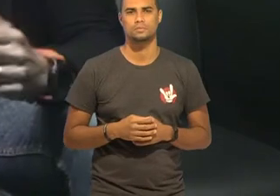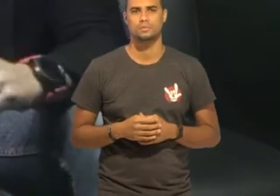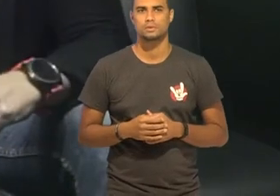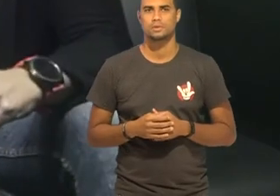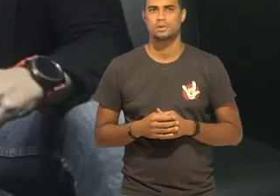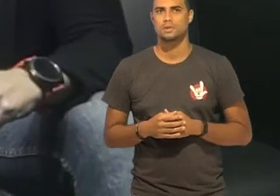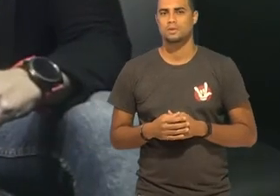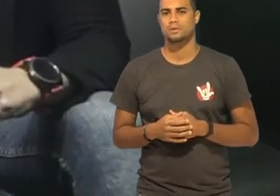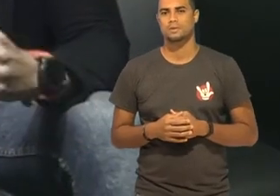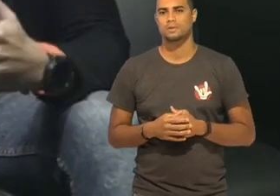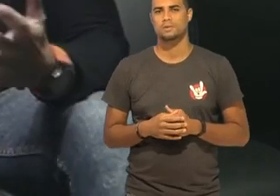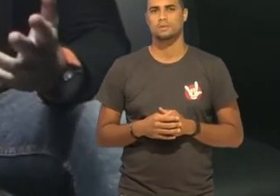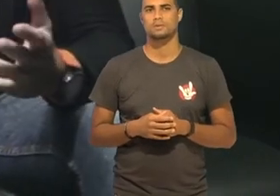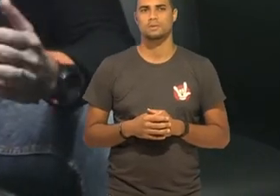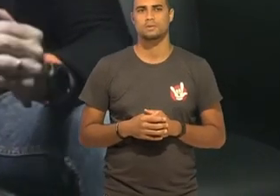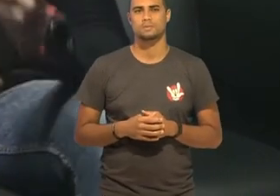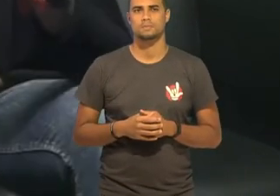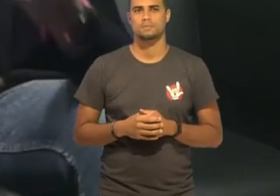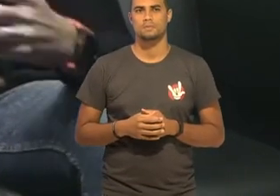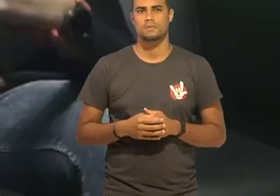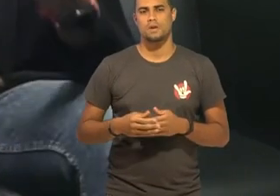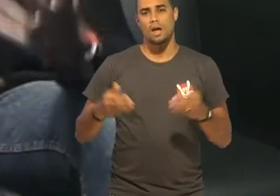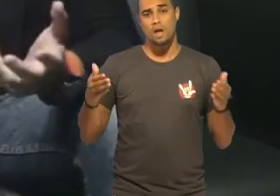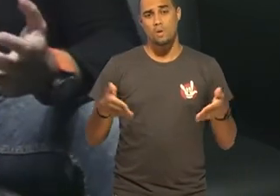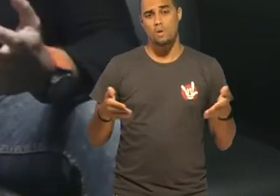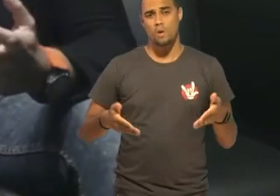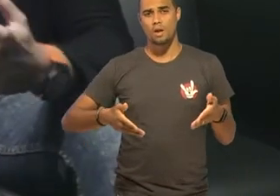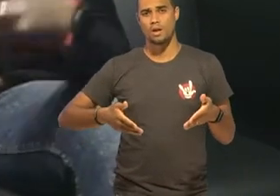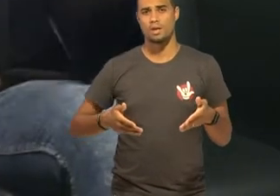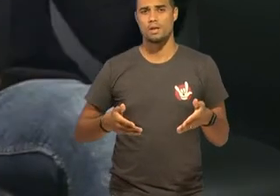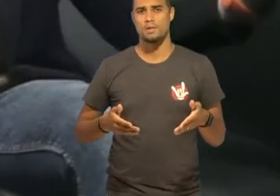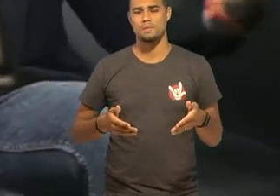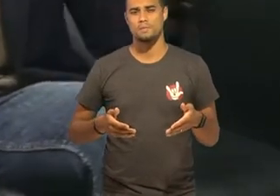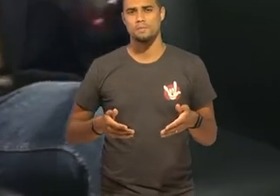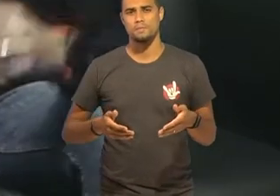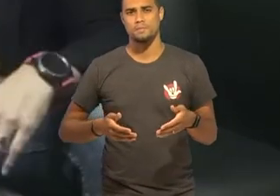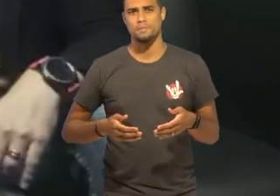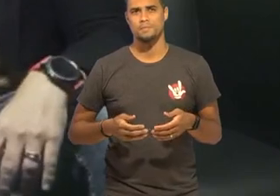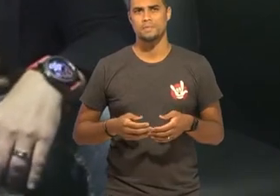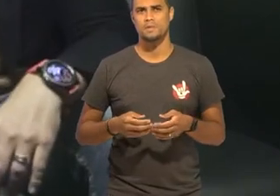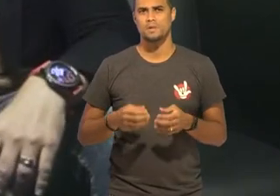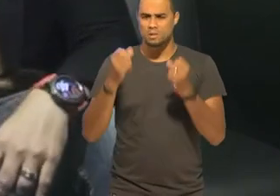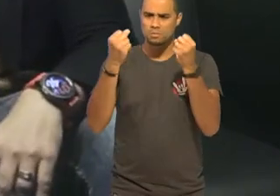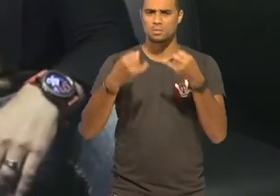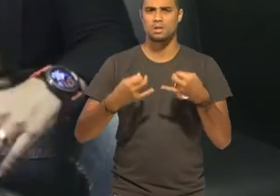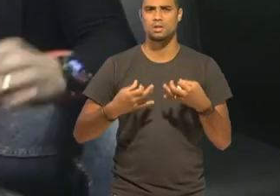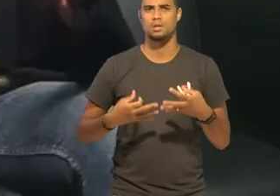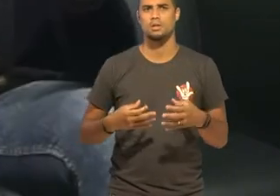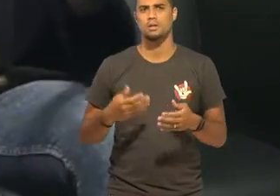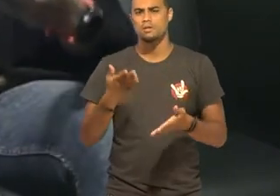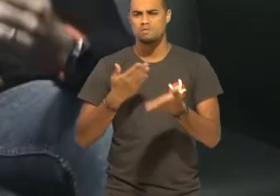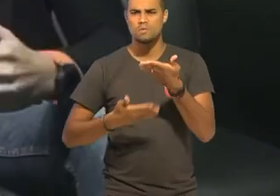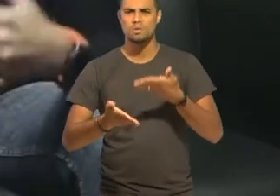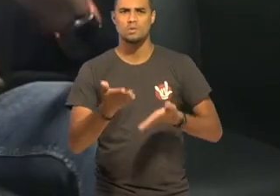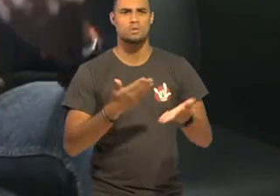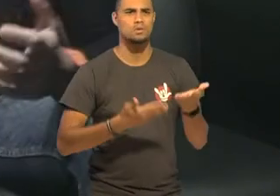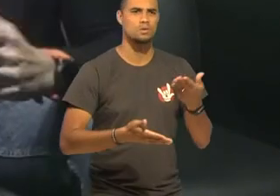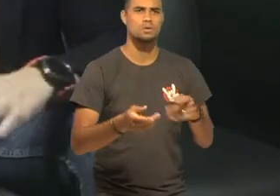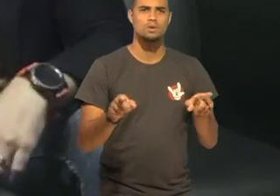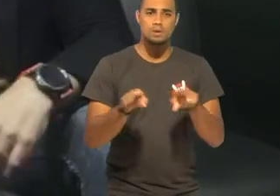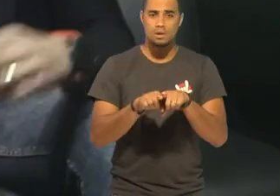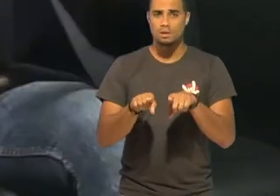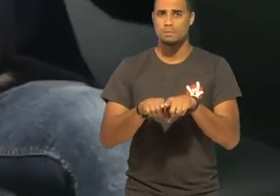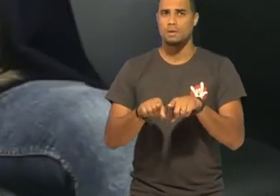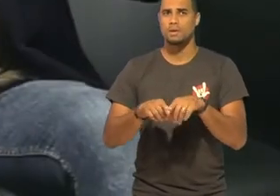propício no dia de hoje, na noite de hoje, como a gente está falando aqui sobre relacionamento, sobre acampamento. Você, assim que terminar aqui